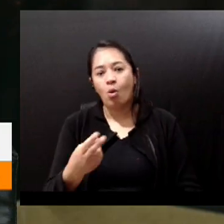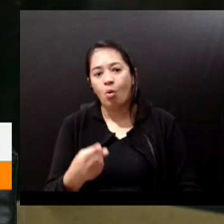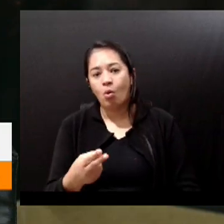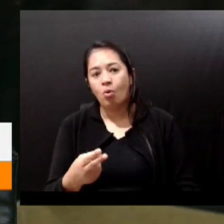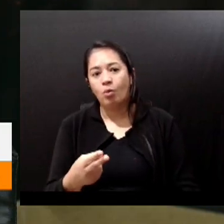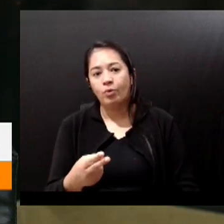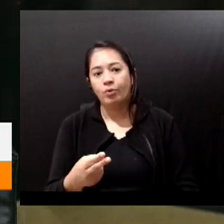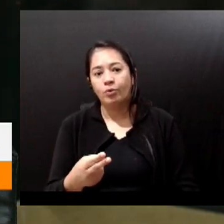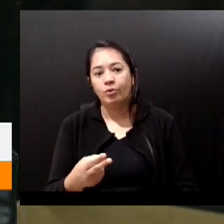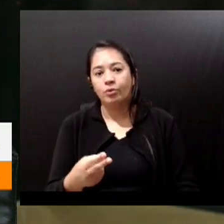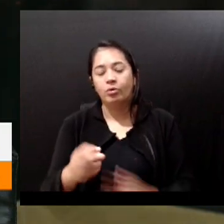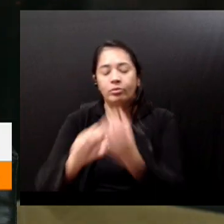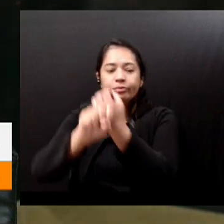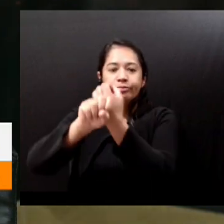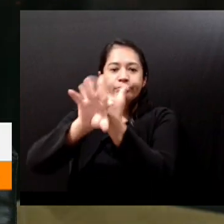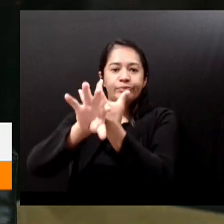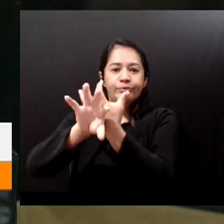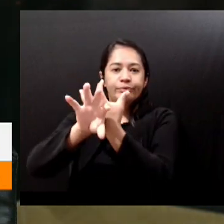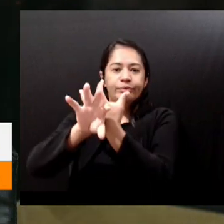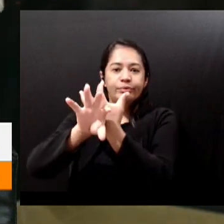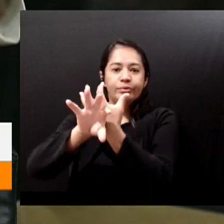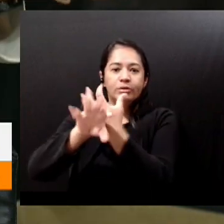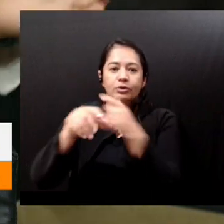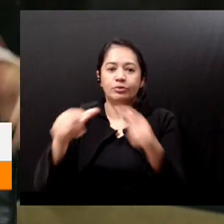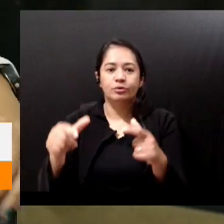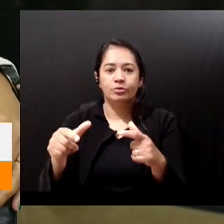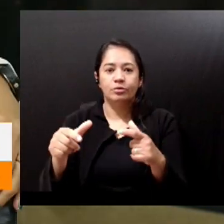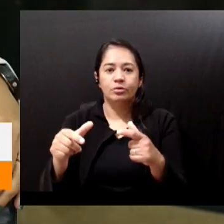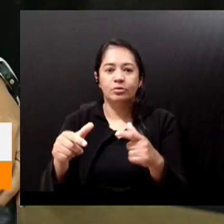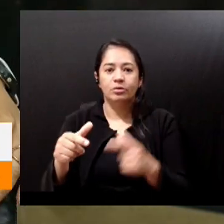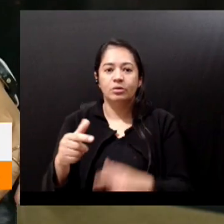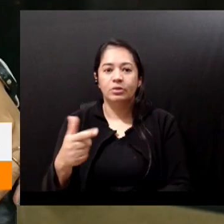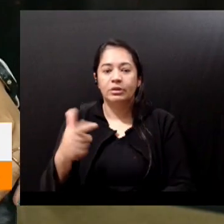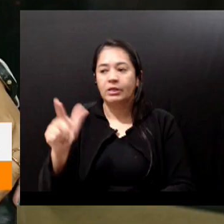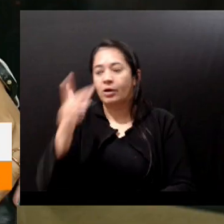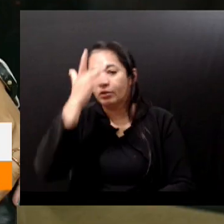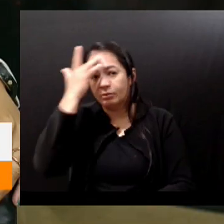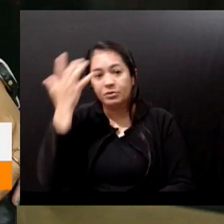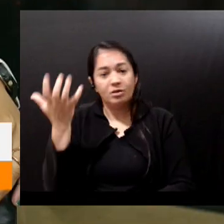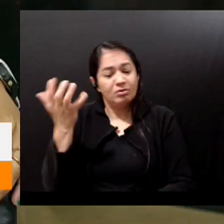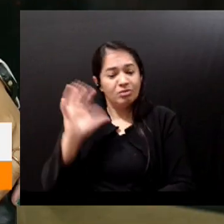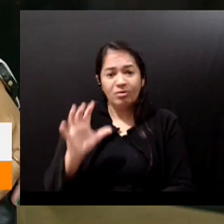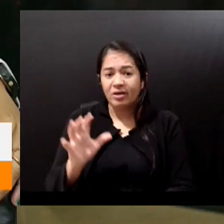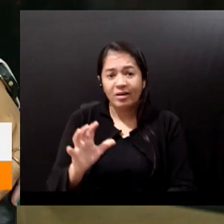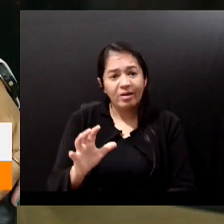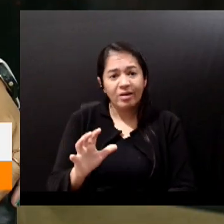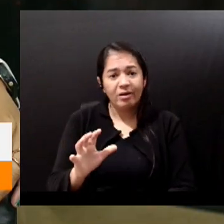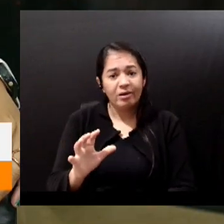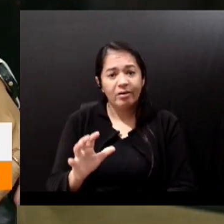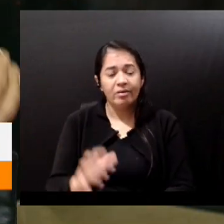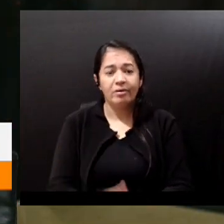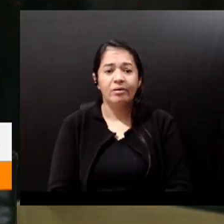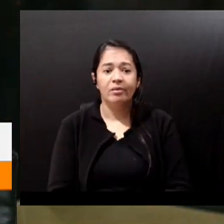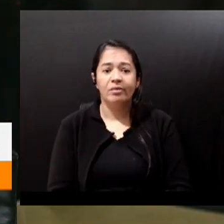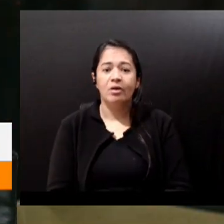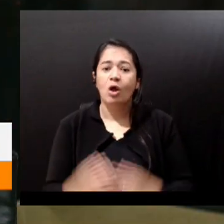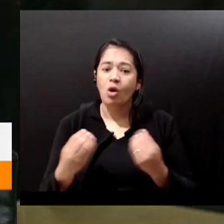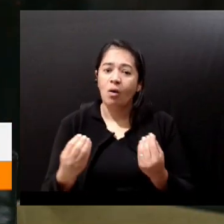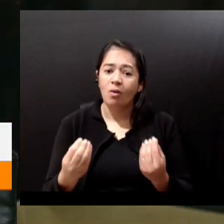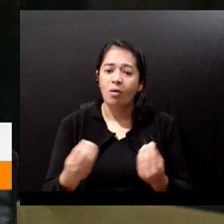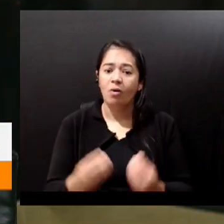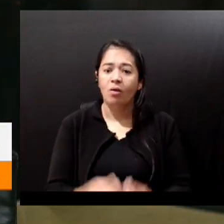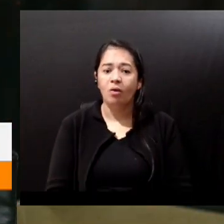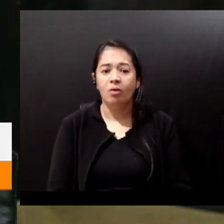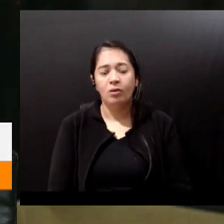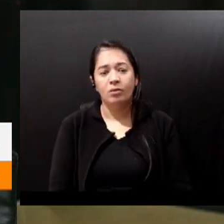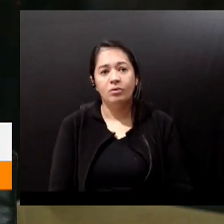em ambiente que, de repente, o outro que está atrás, ele não quer aparecer no seu vídeo, colega. E aí, como é que fica a questão da etiqueta nisso? Só para a gente fechar,